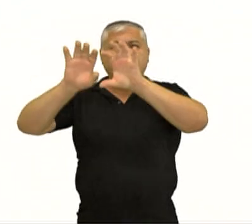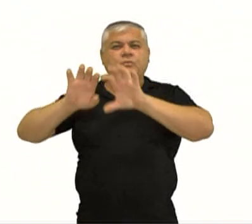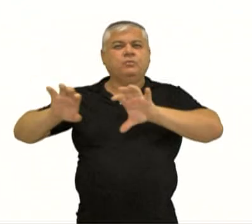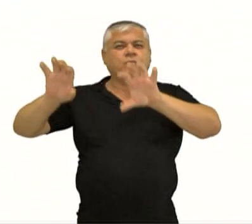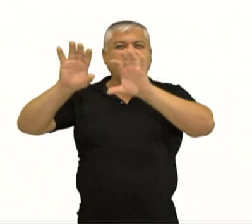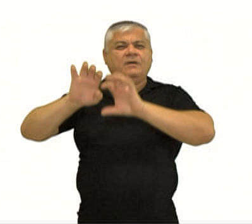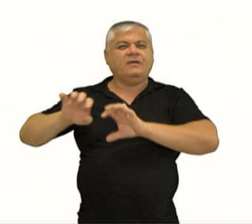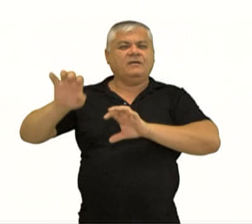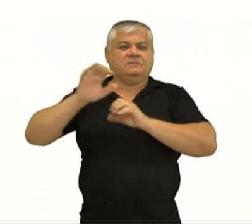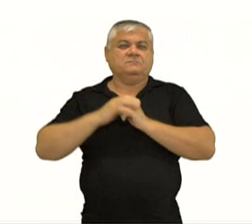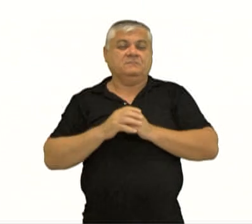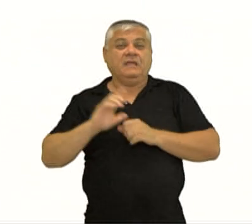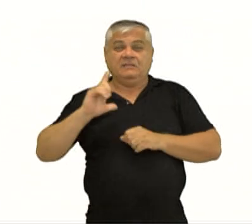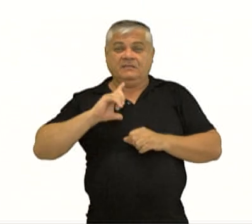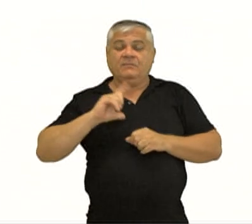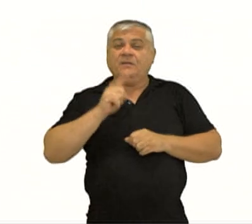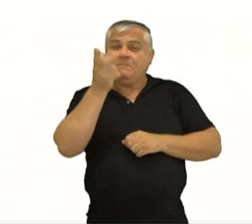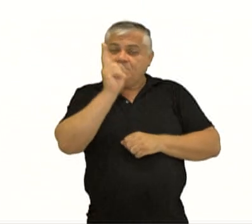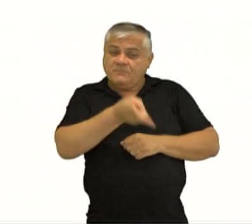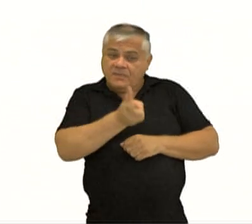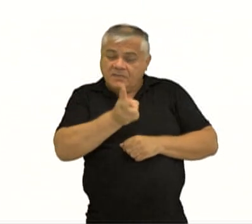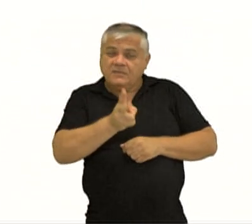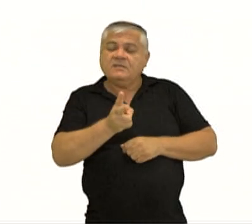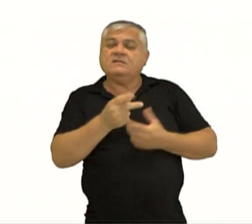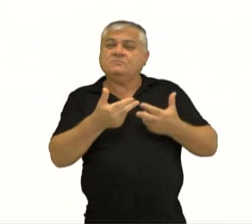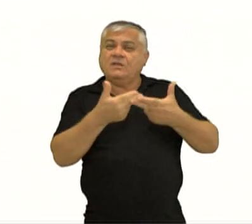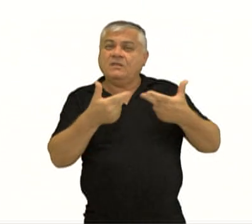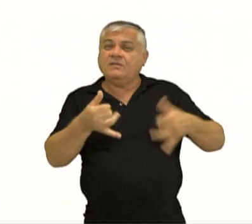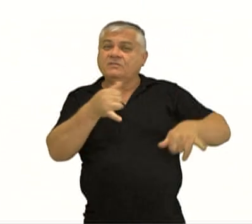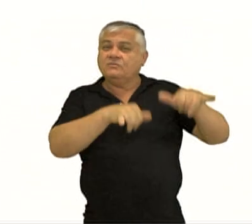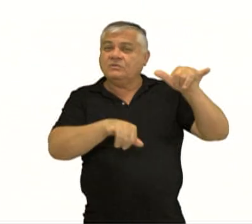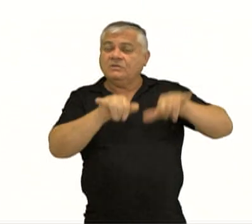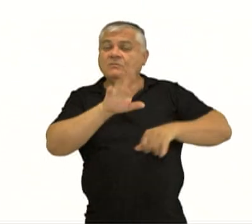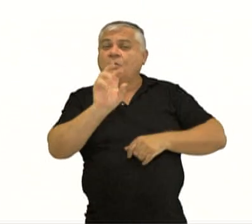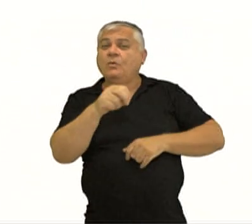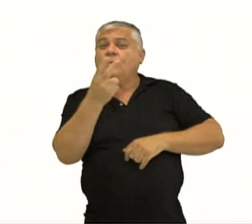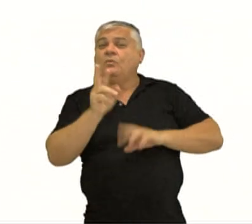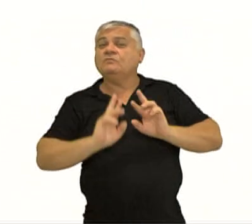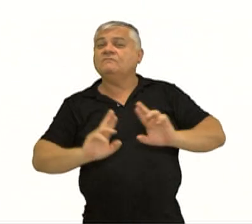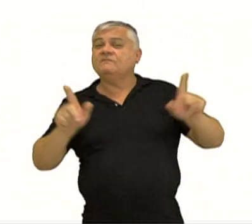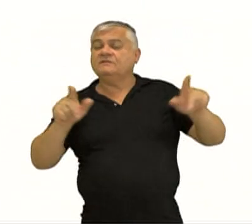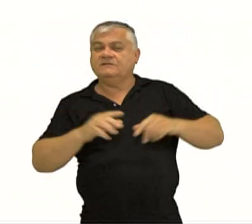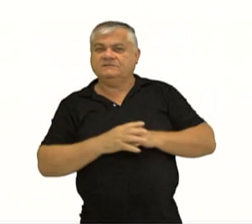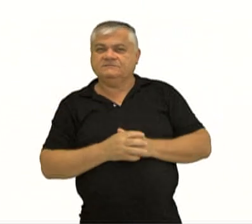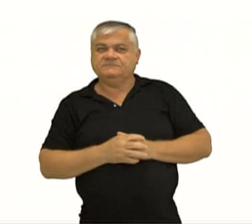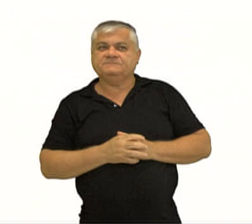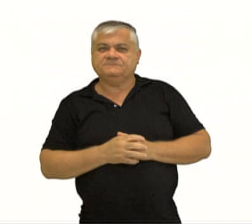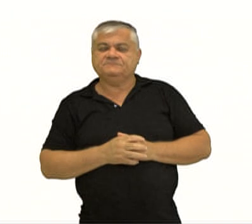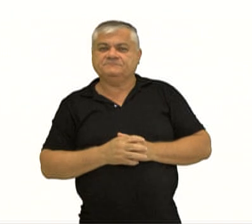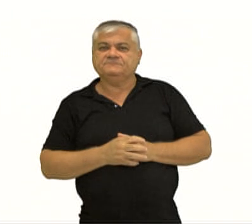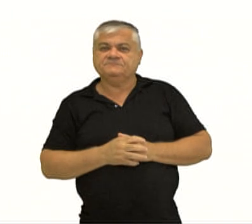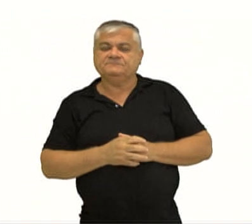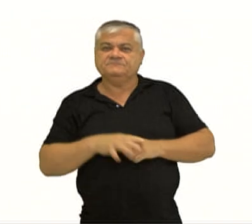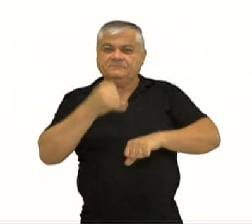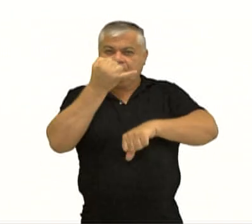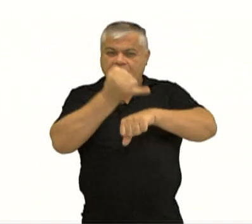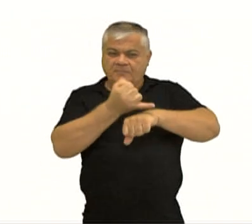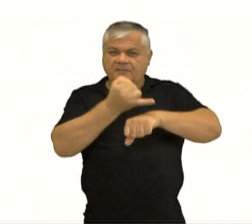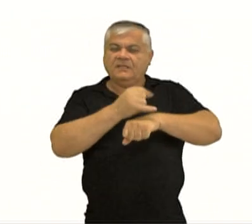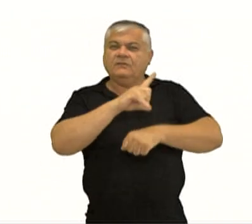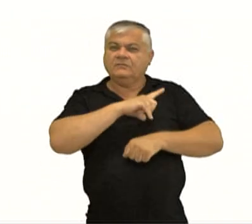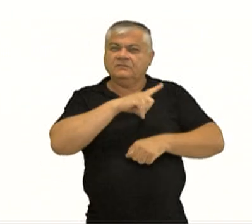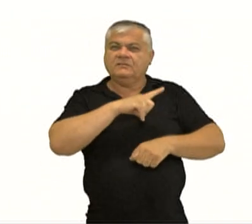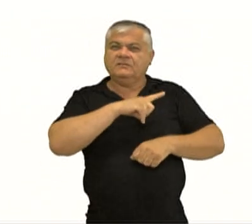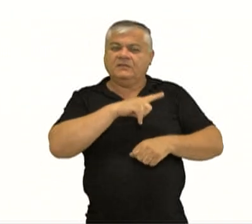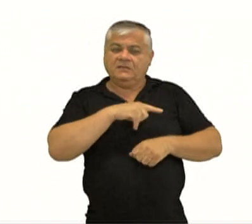mesmo elemento químico ou de elementos diferentes. Tá? Os átomos de metais têm tendência a